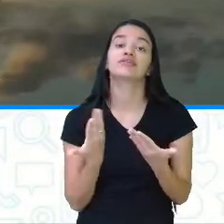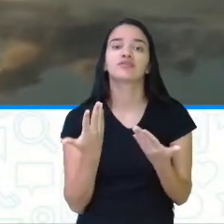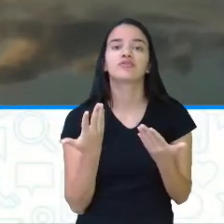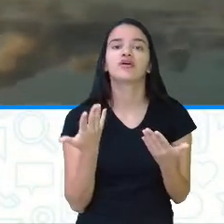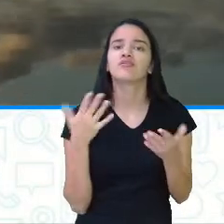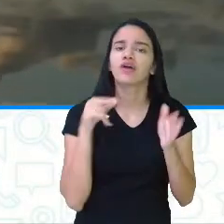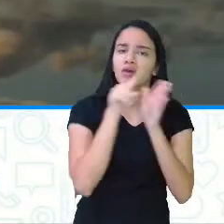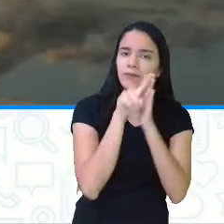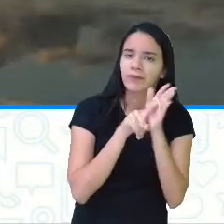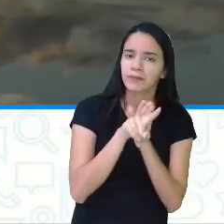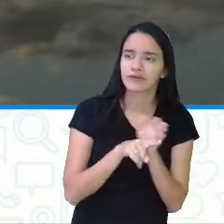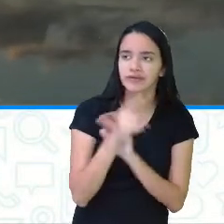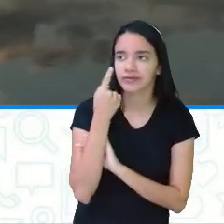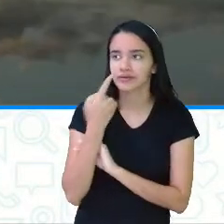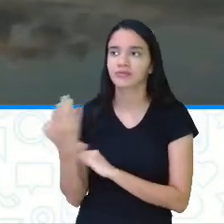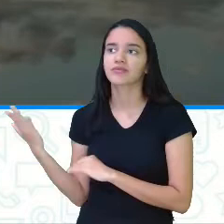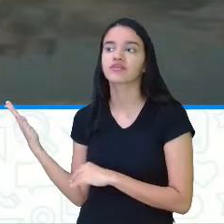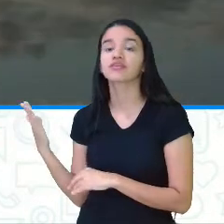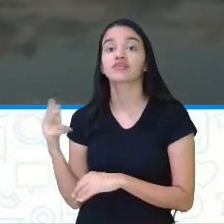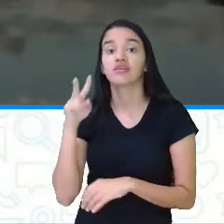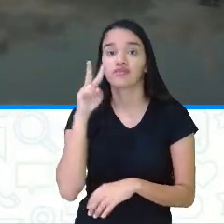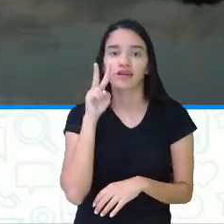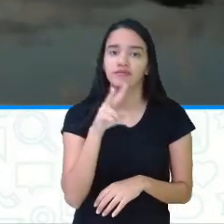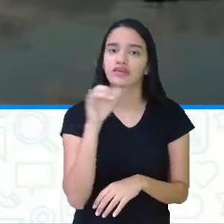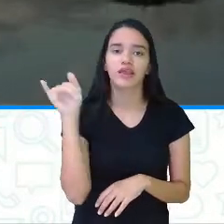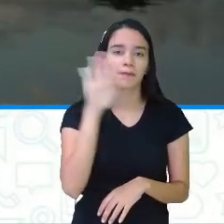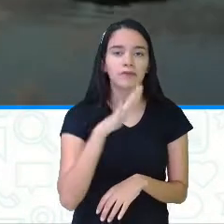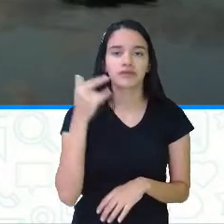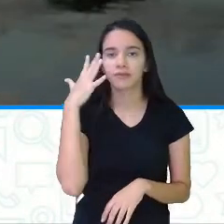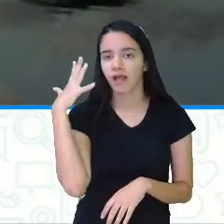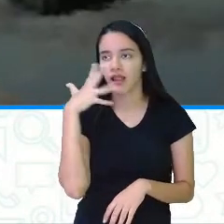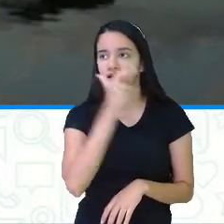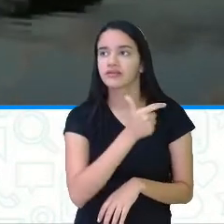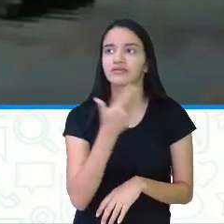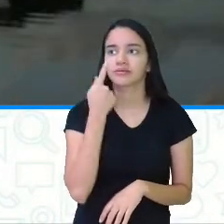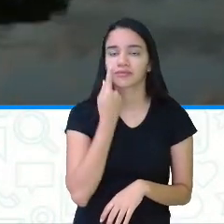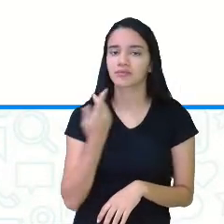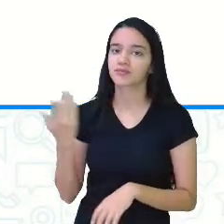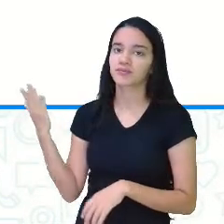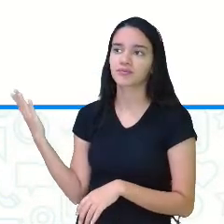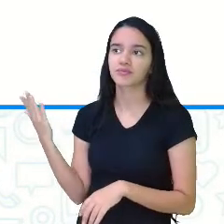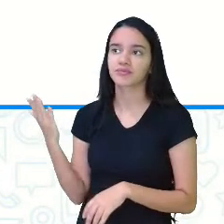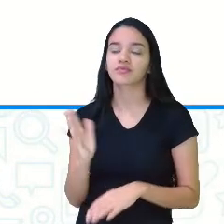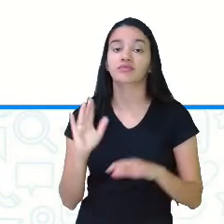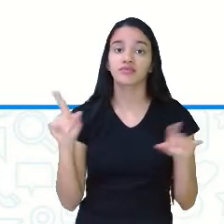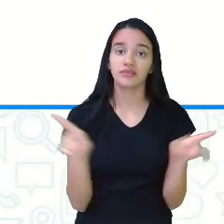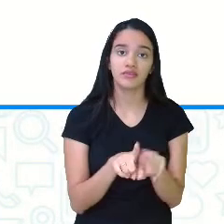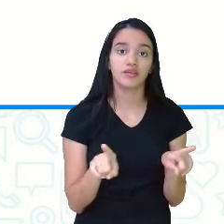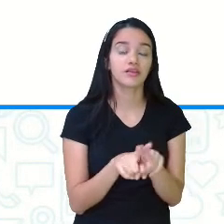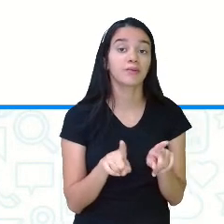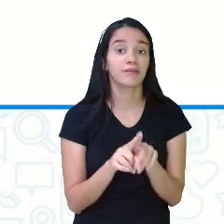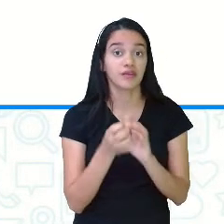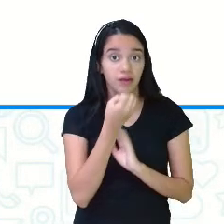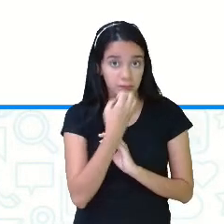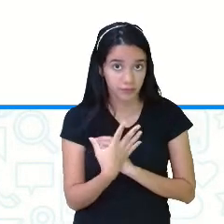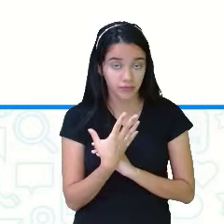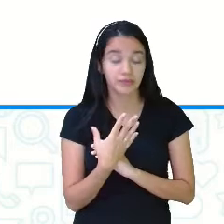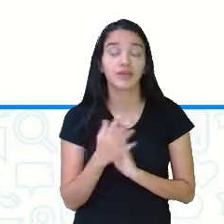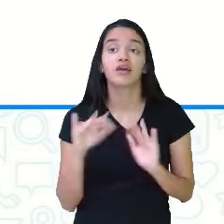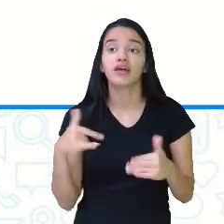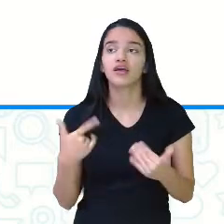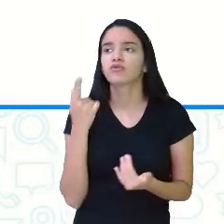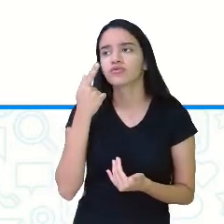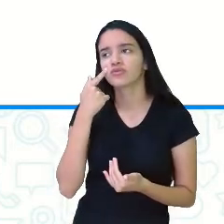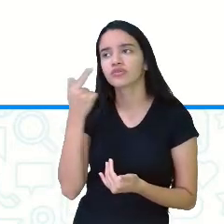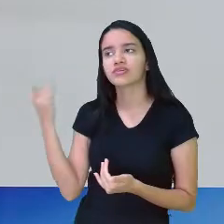faz uma pesquisa sobre esse parque, você vai ver imagens belíssimas, como a gente está vendo aqui, e vale a pena. E quando você